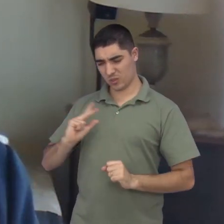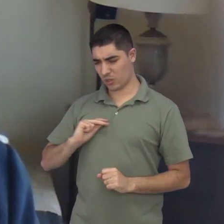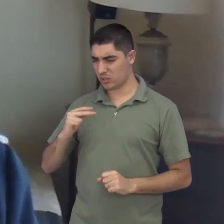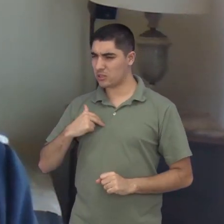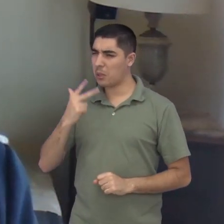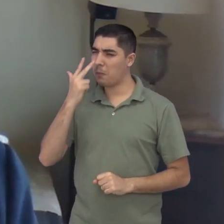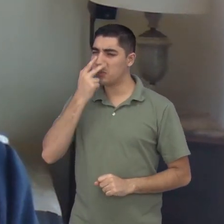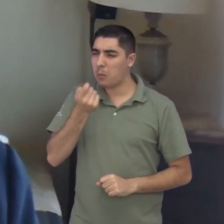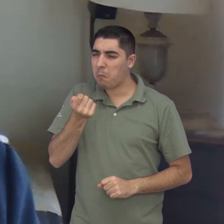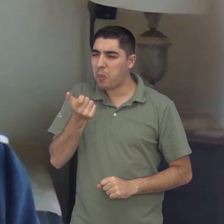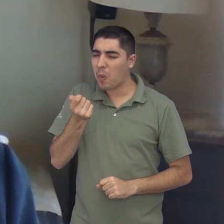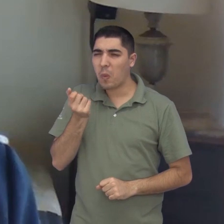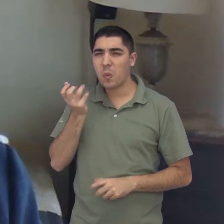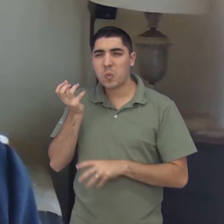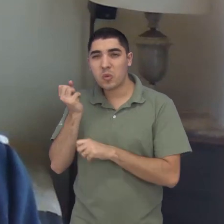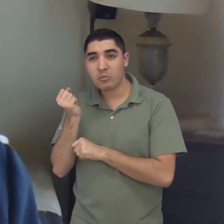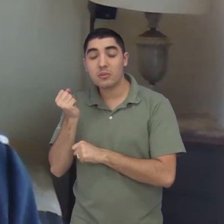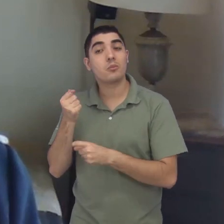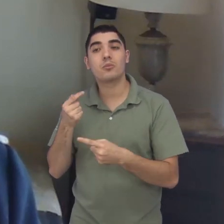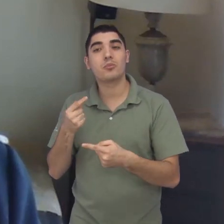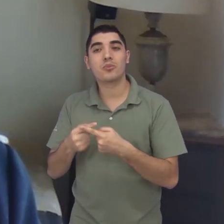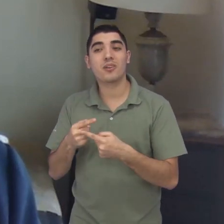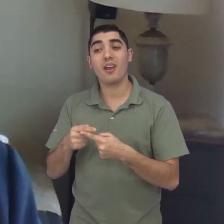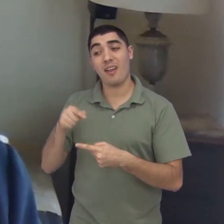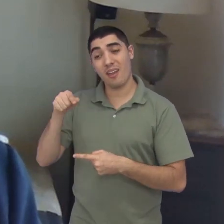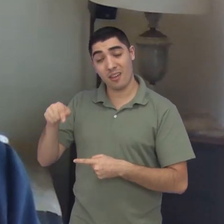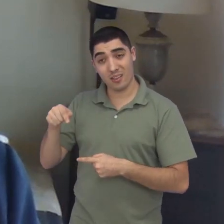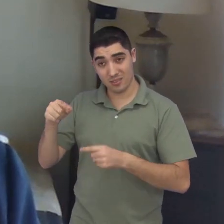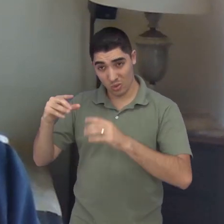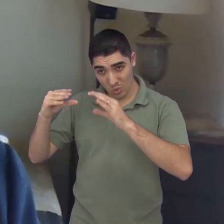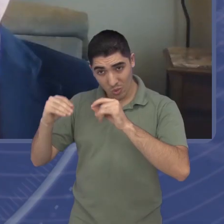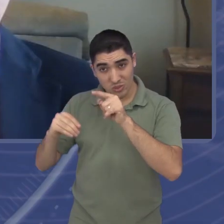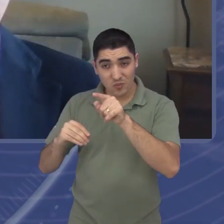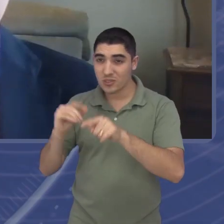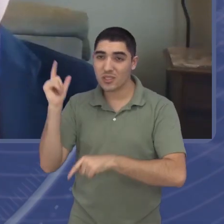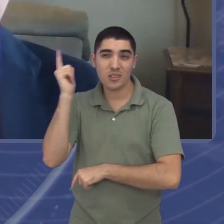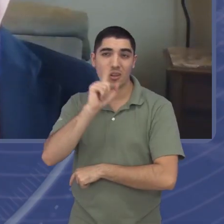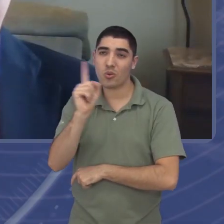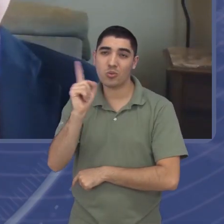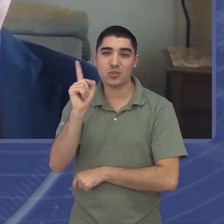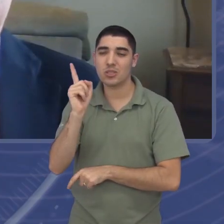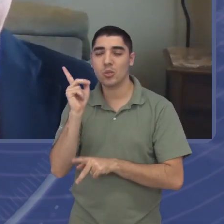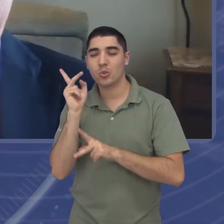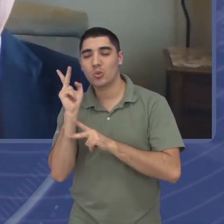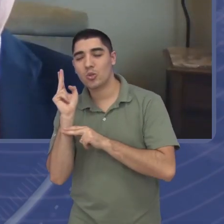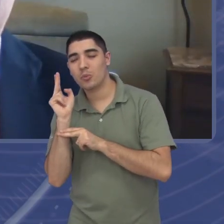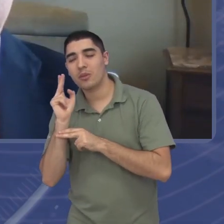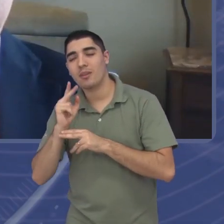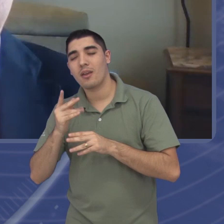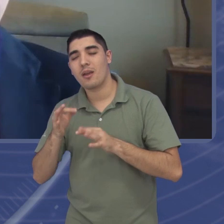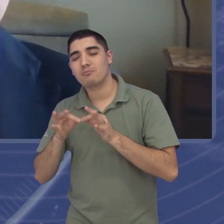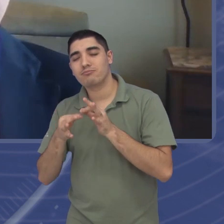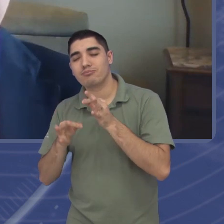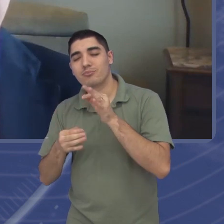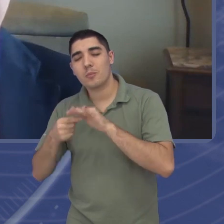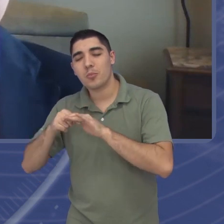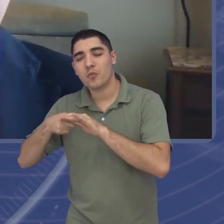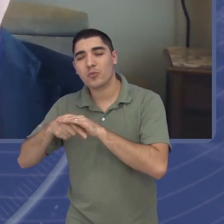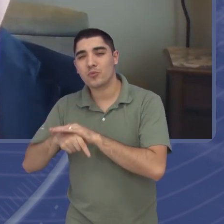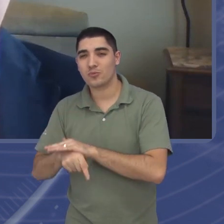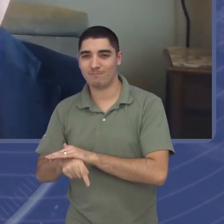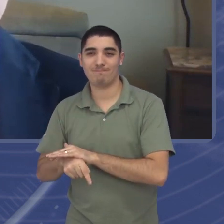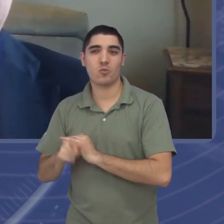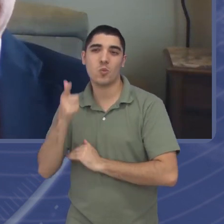noite. Ou seja, aquela noite para você não foi boa, você não teve um sono reparador, você não fez um